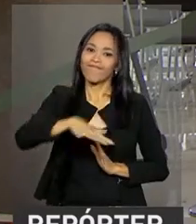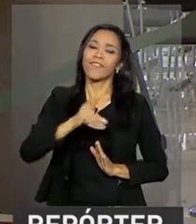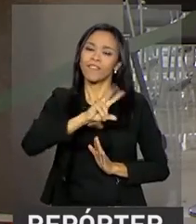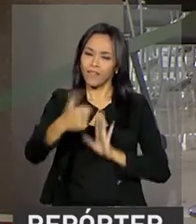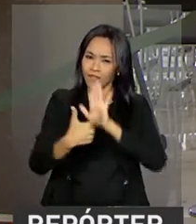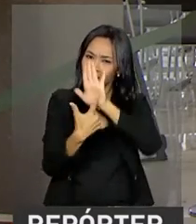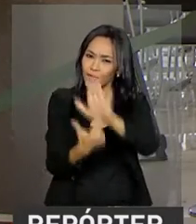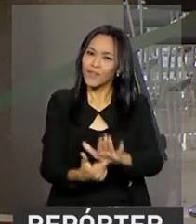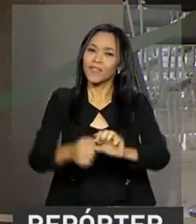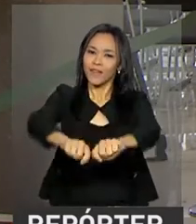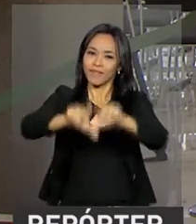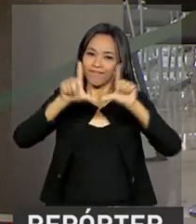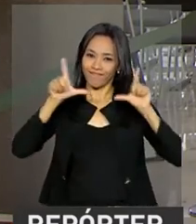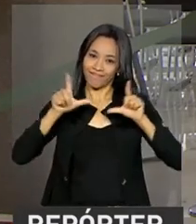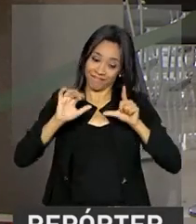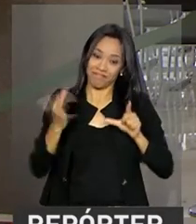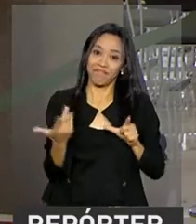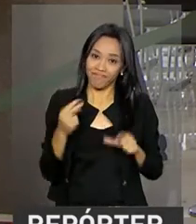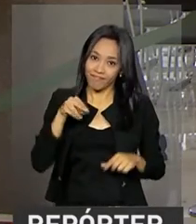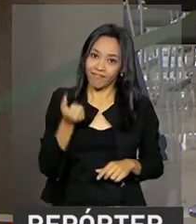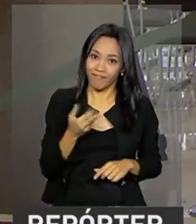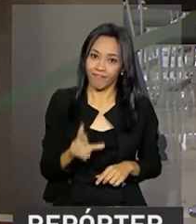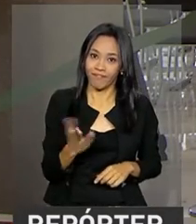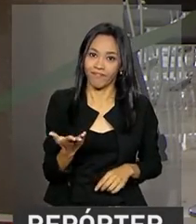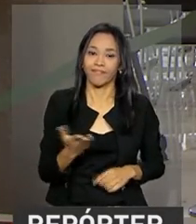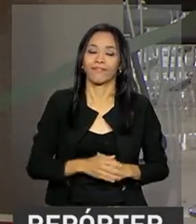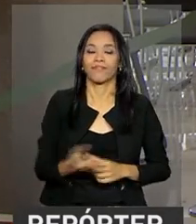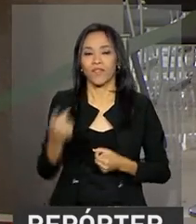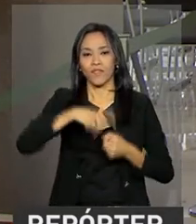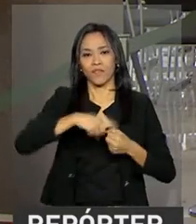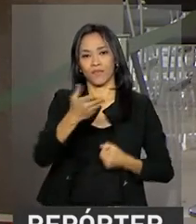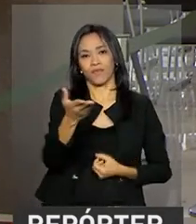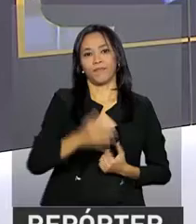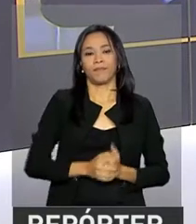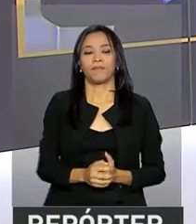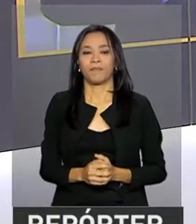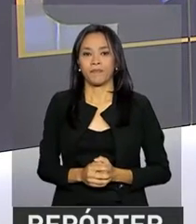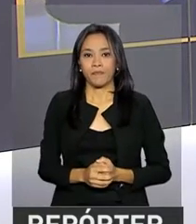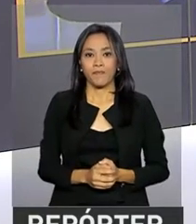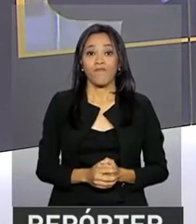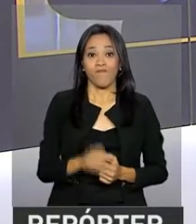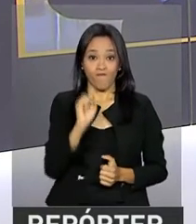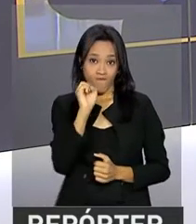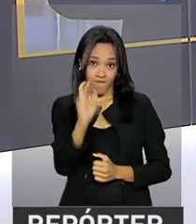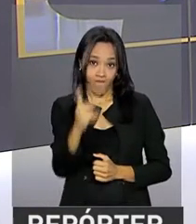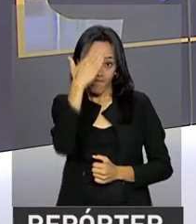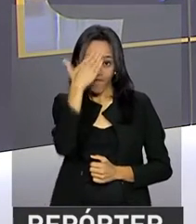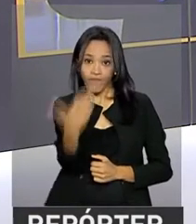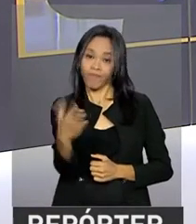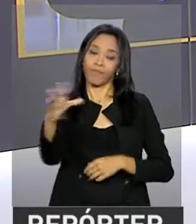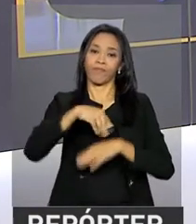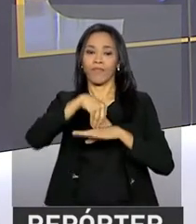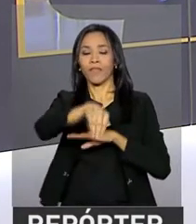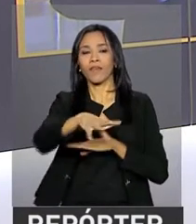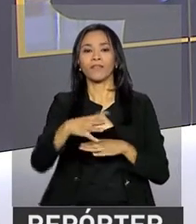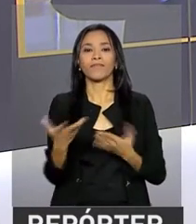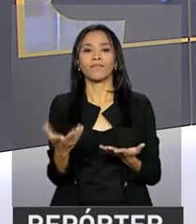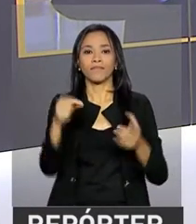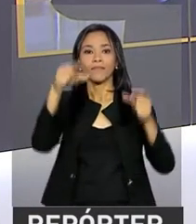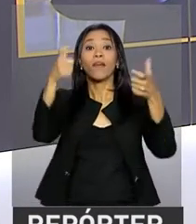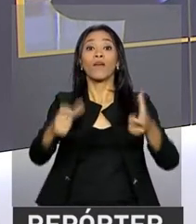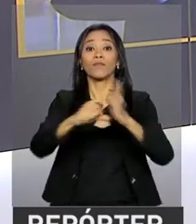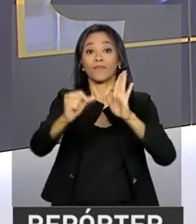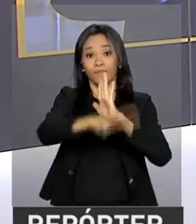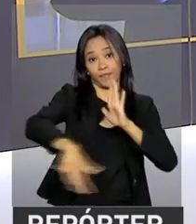transmitida ao vivo claro pela tv nbr eu volto com você meu estúdio e joão pedro brigado pelas suas informações do palácio do planalto